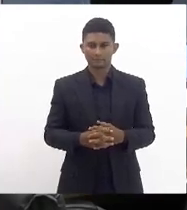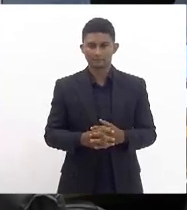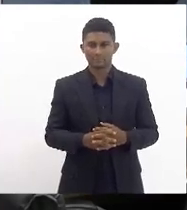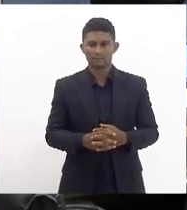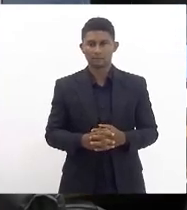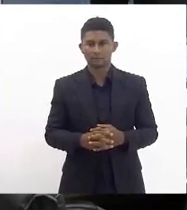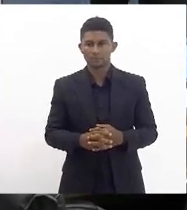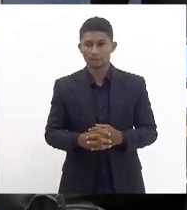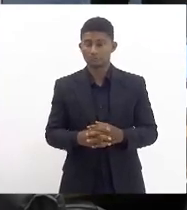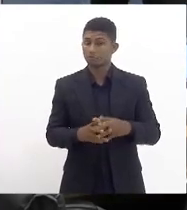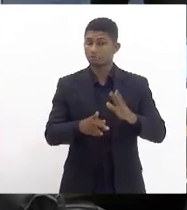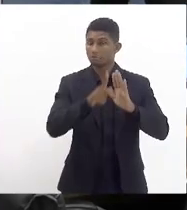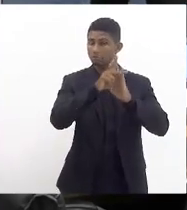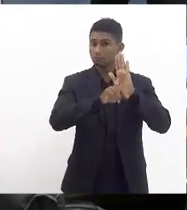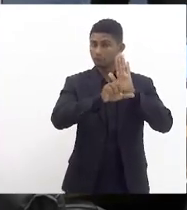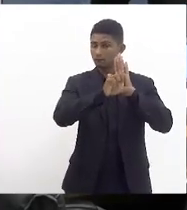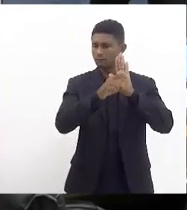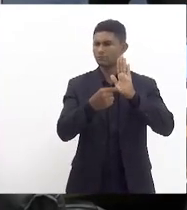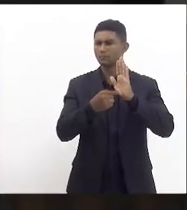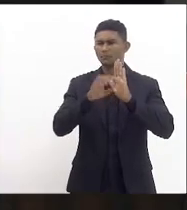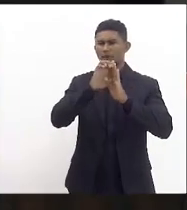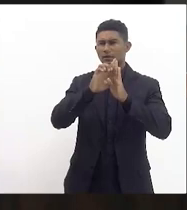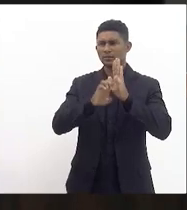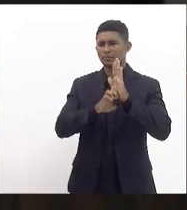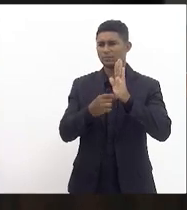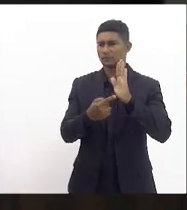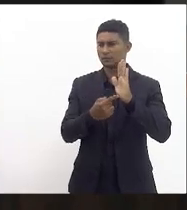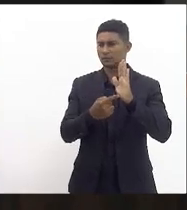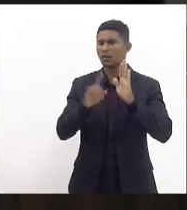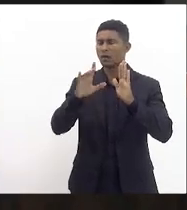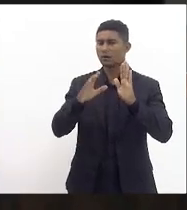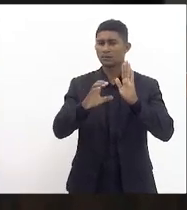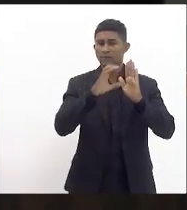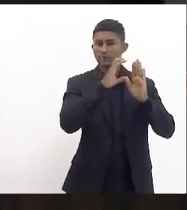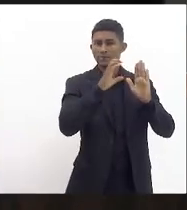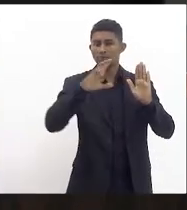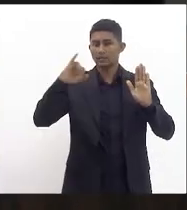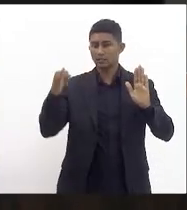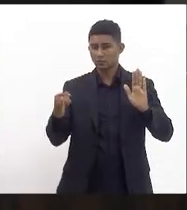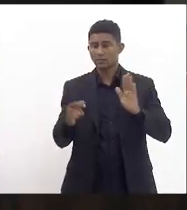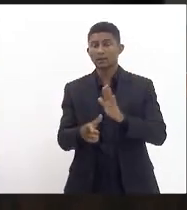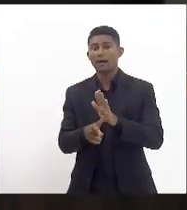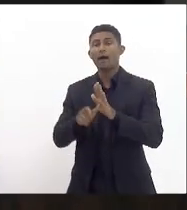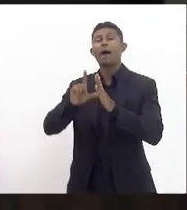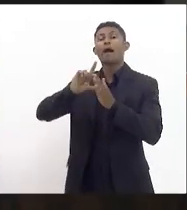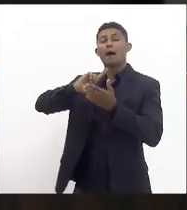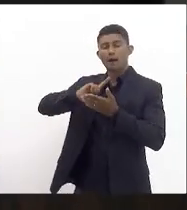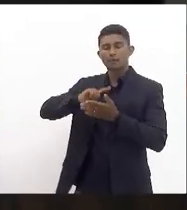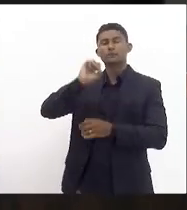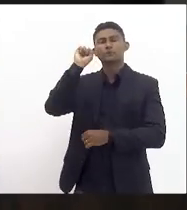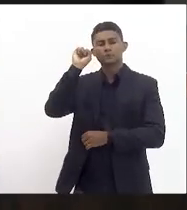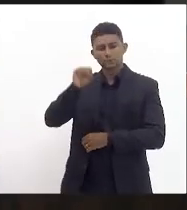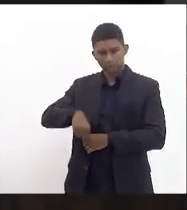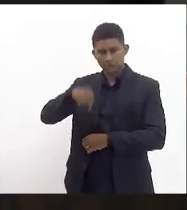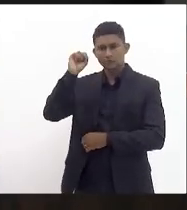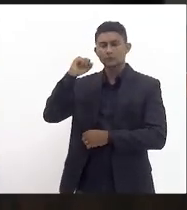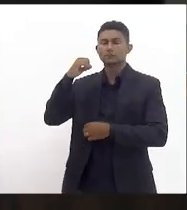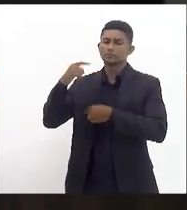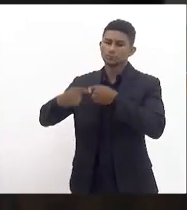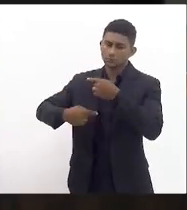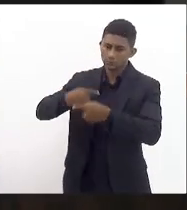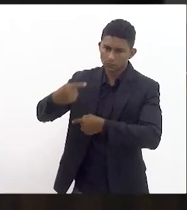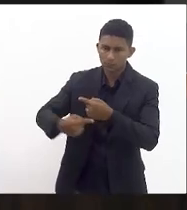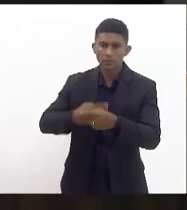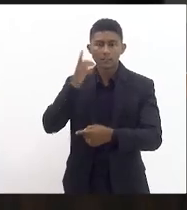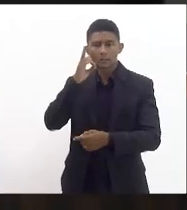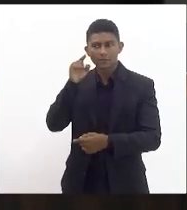O projeto é contrário às emendas, o parecer da CCJ, tá? Porque era favorável... Mas aí o deputado fez o voto divergente e